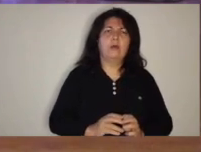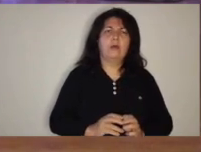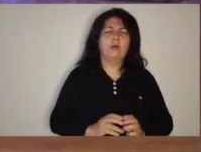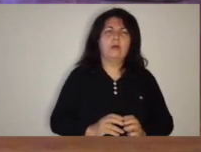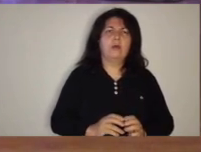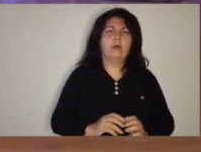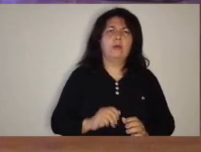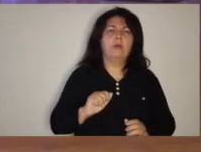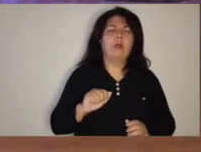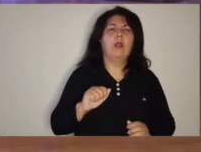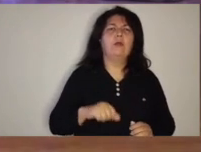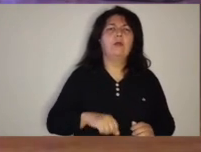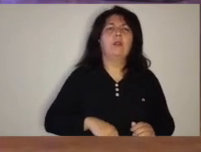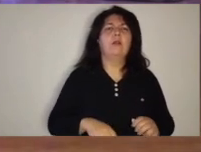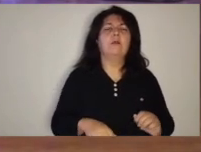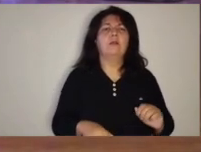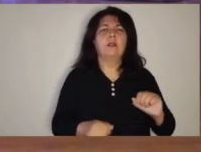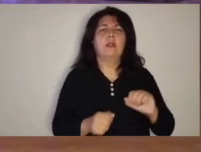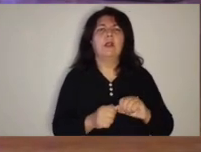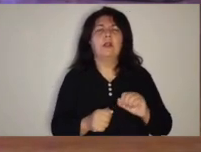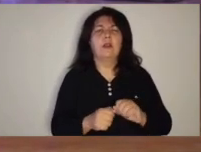que você faz hoje?